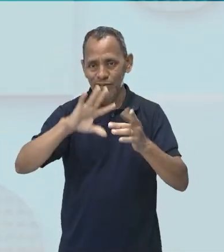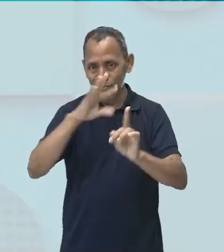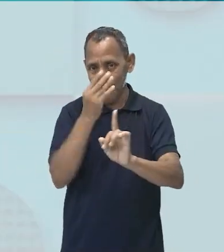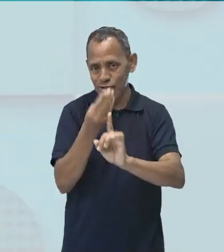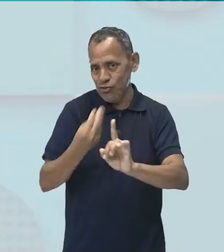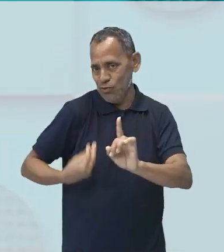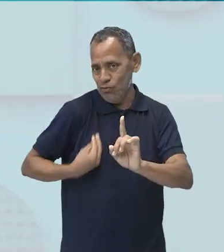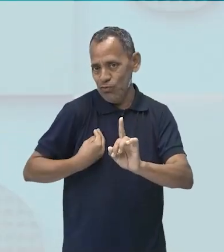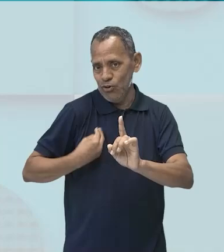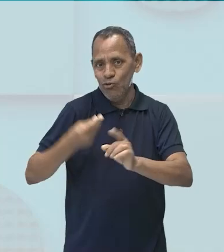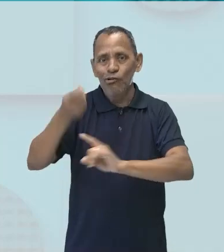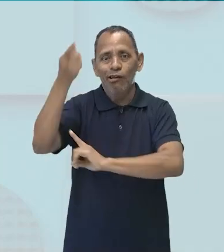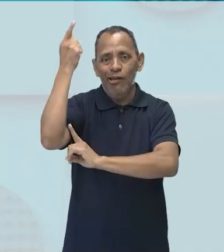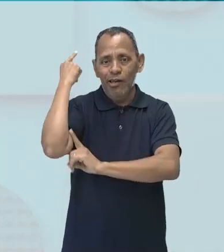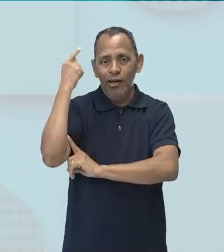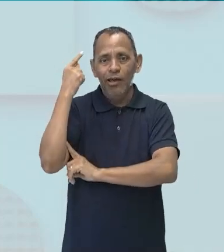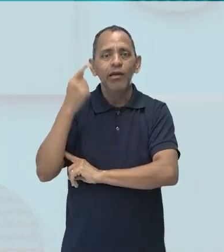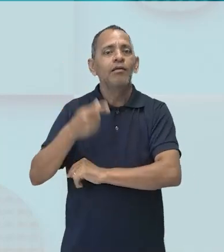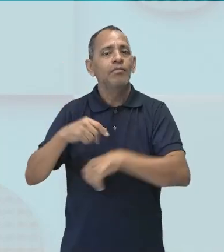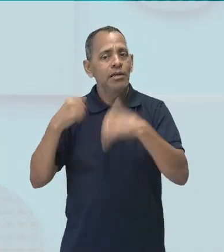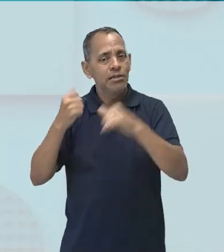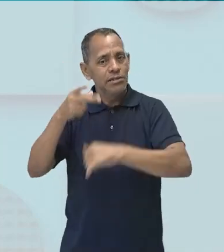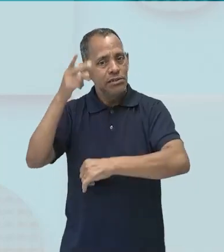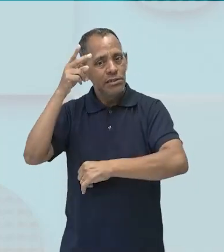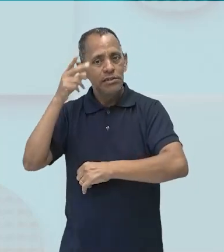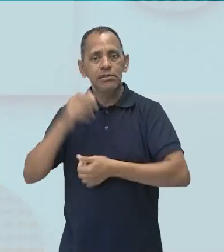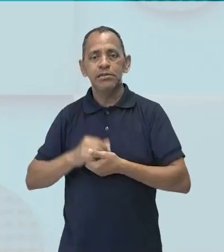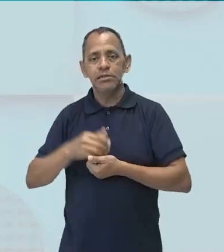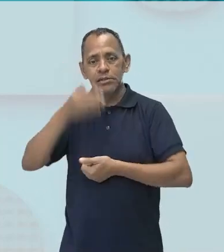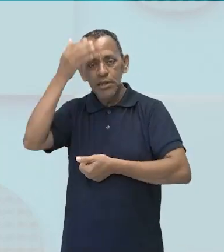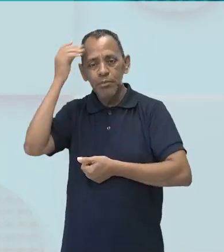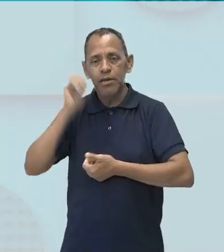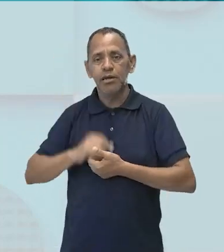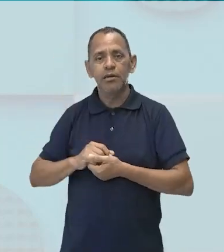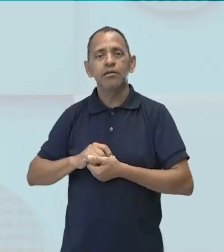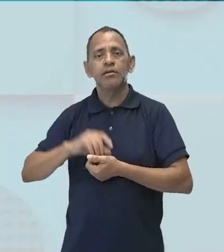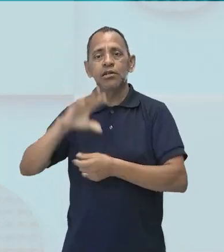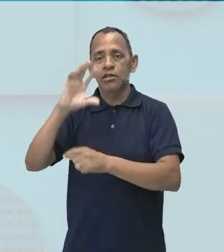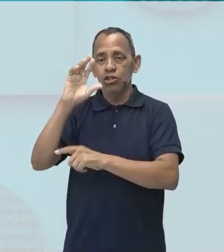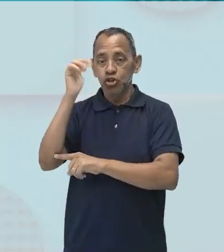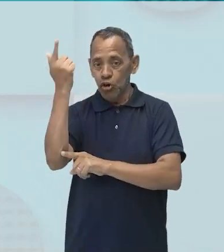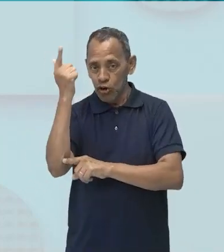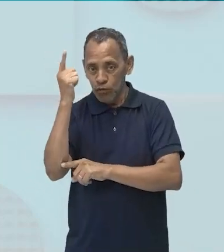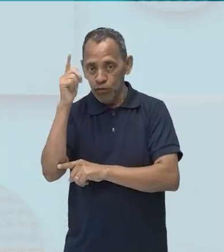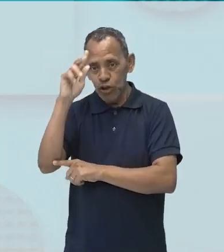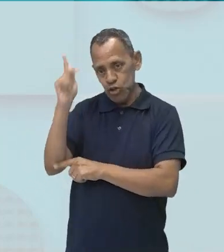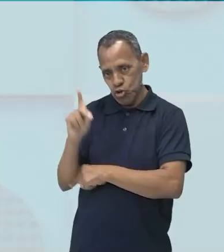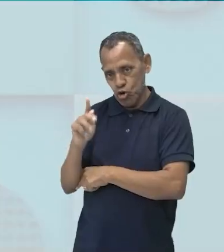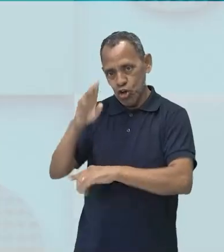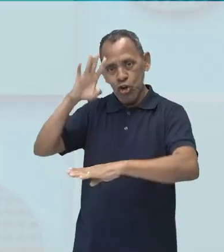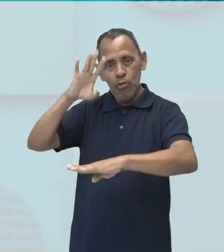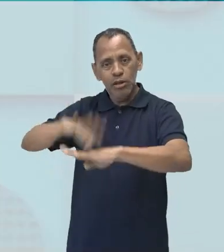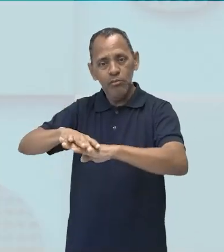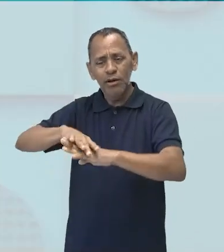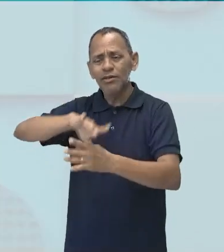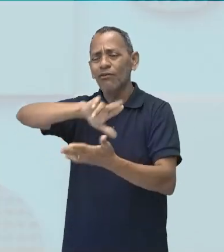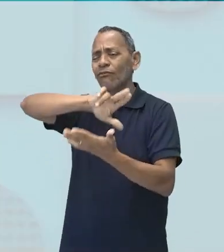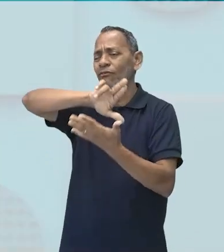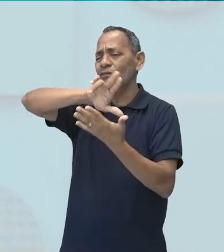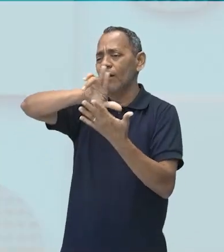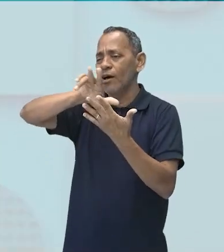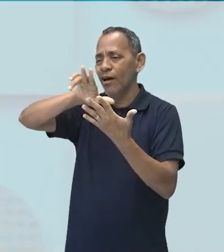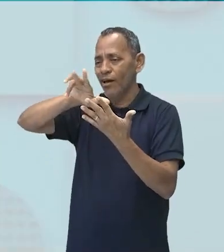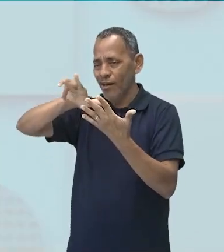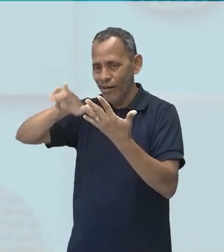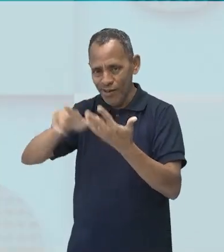vivendo. Aí eu vou ter que saber de geografia, eu vou ter que saber de história, eu vou ter que saber de matemática, eu vou ter que saber de N